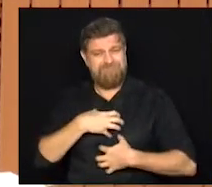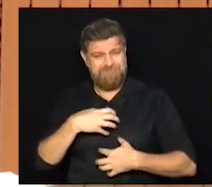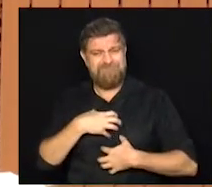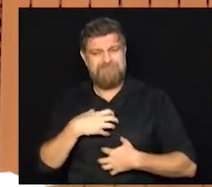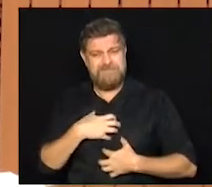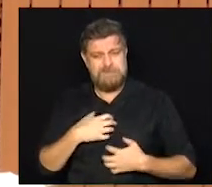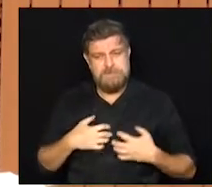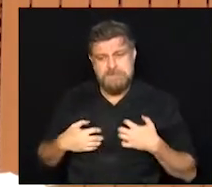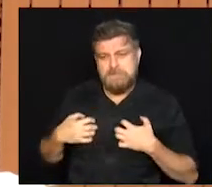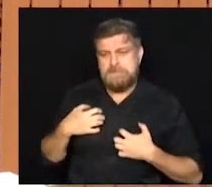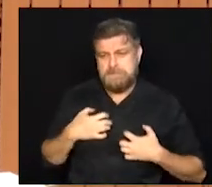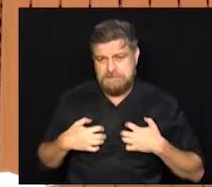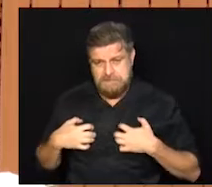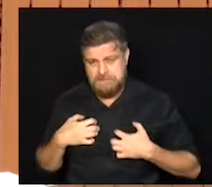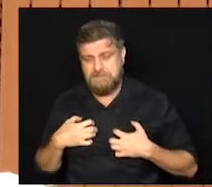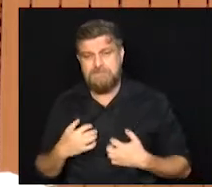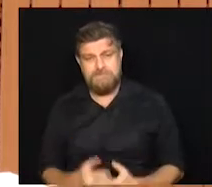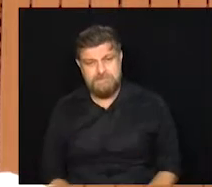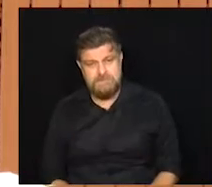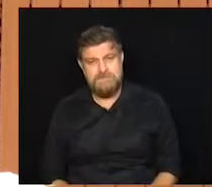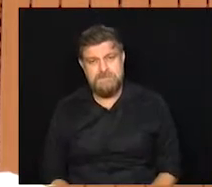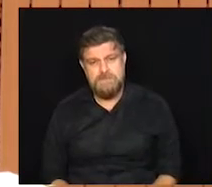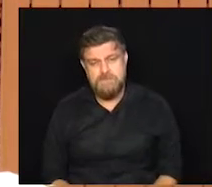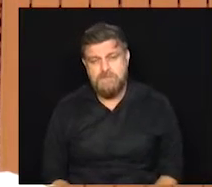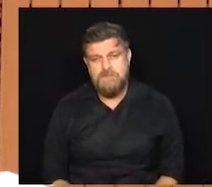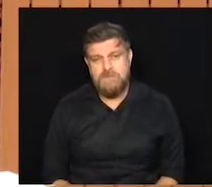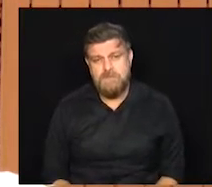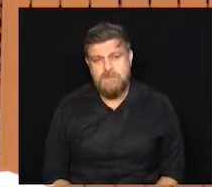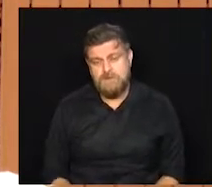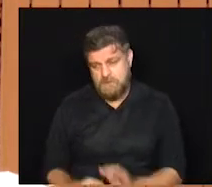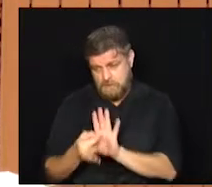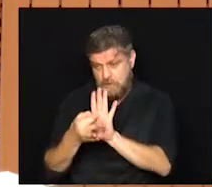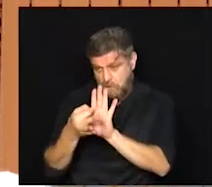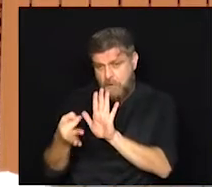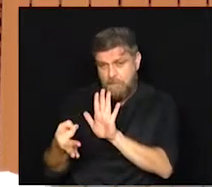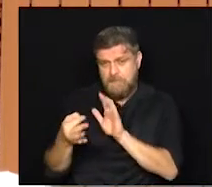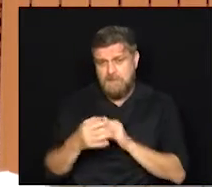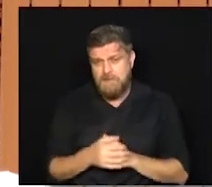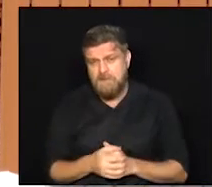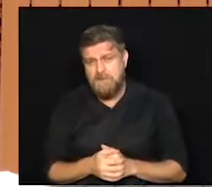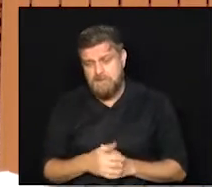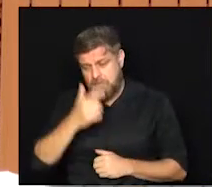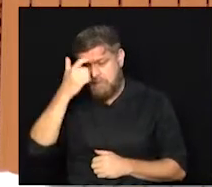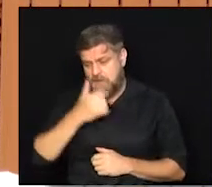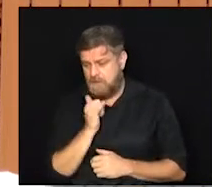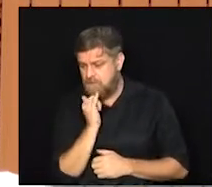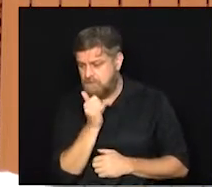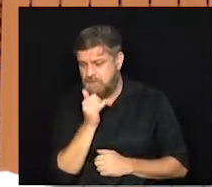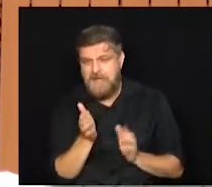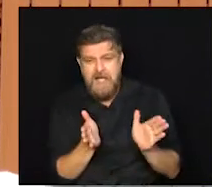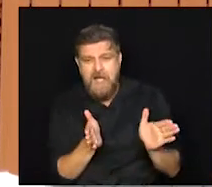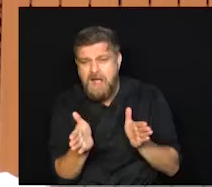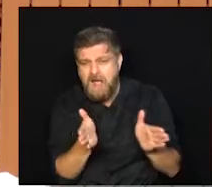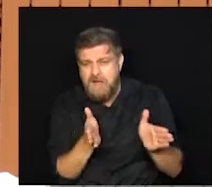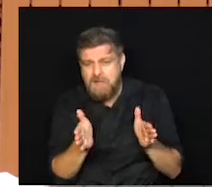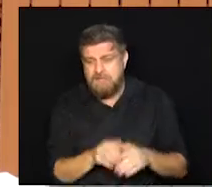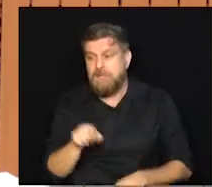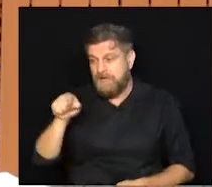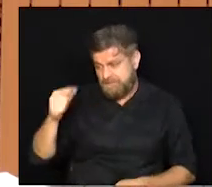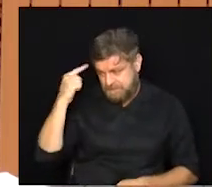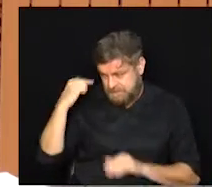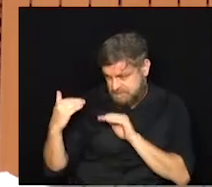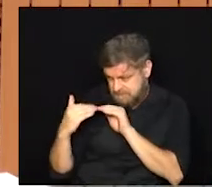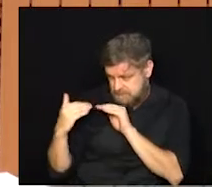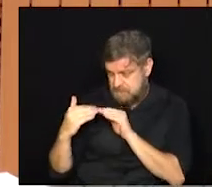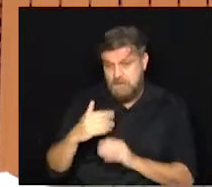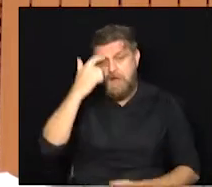bastante. Sim. E você, assim, eu falei muito de acessibilidade, você tocou também. Eu tive até um